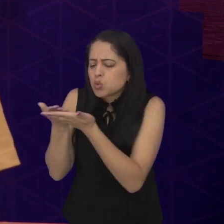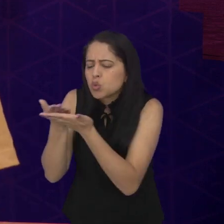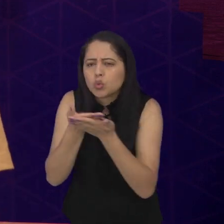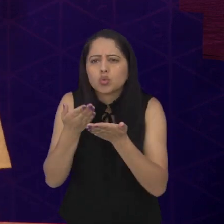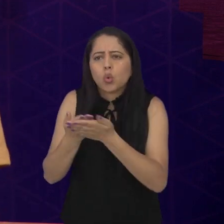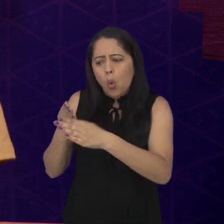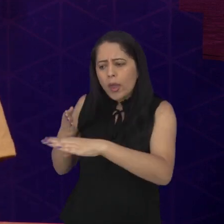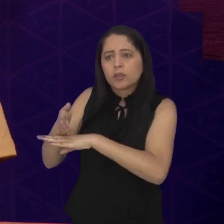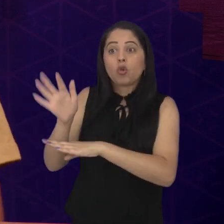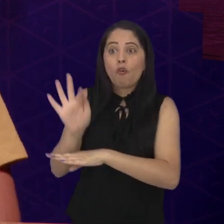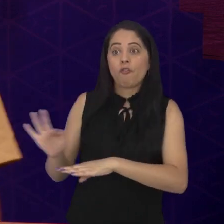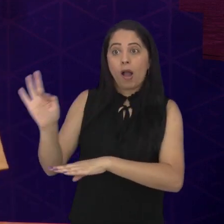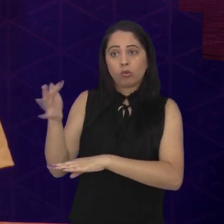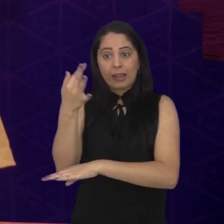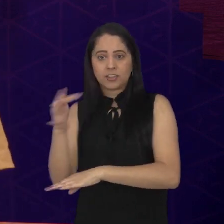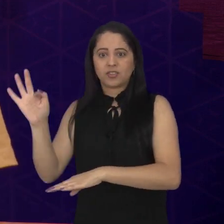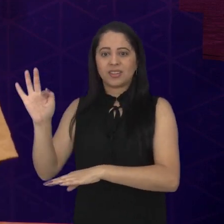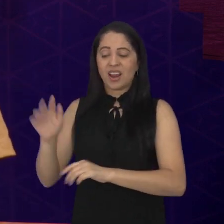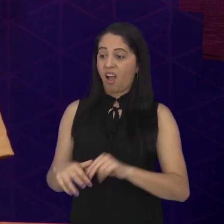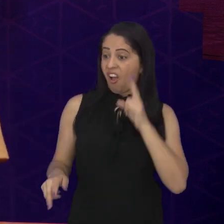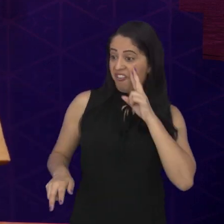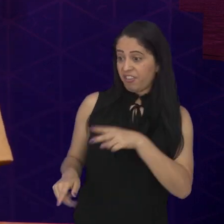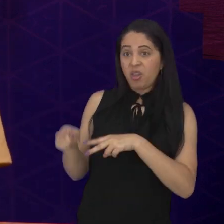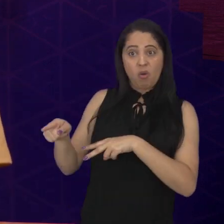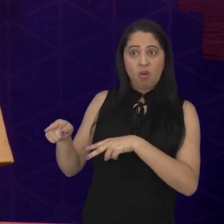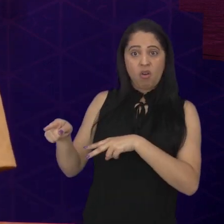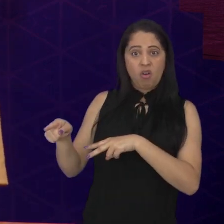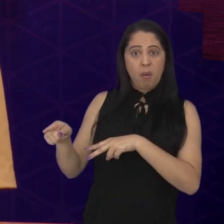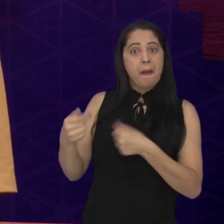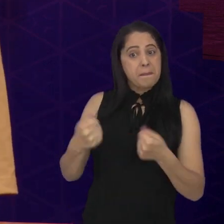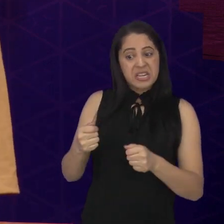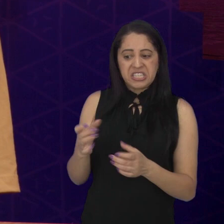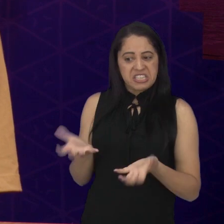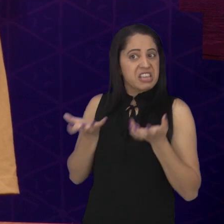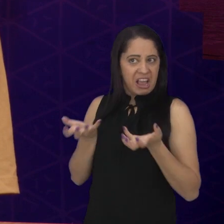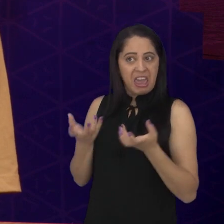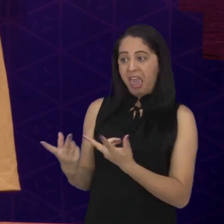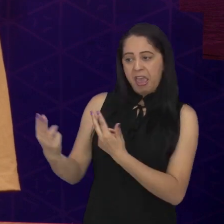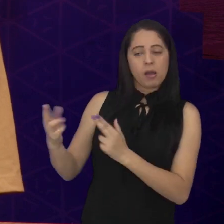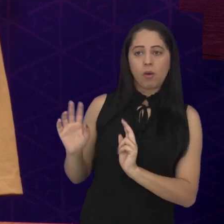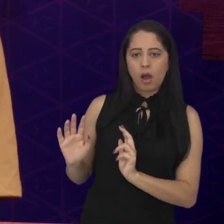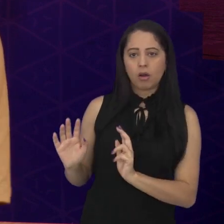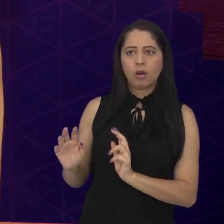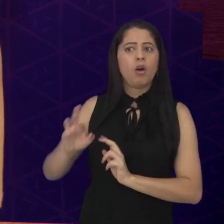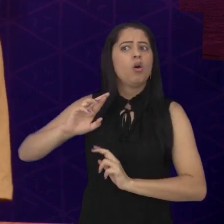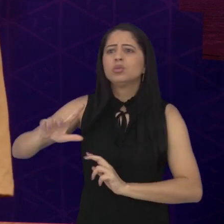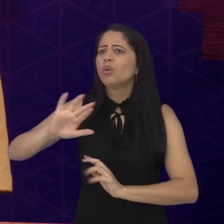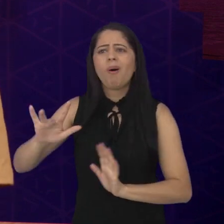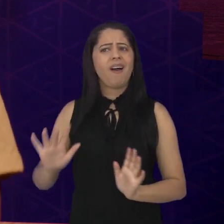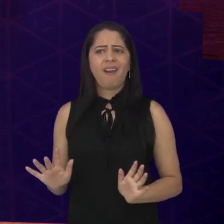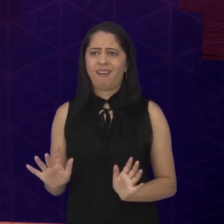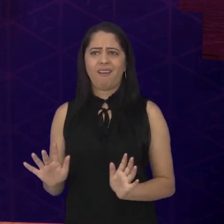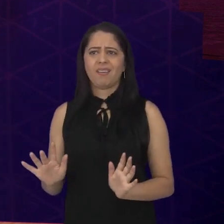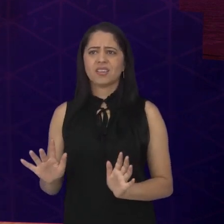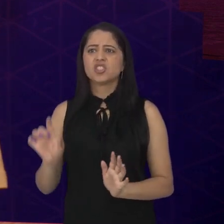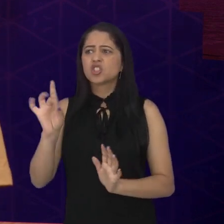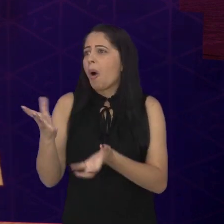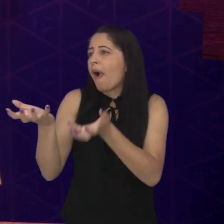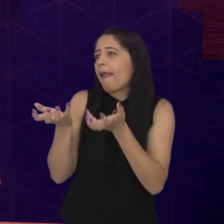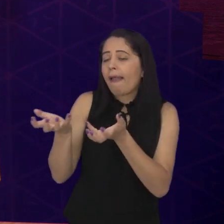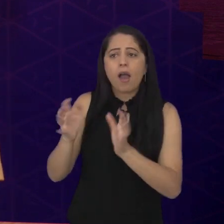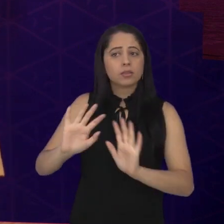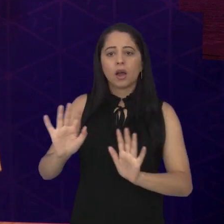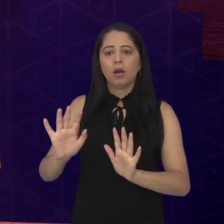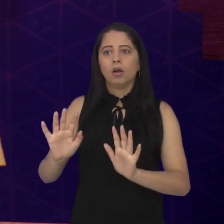pra caramba e aí consegue entrar numa federal, e aí o pessoal já fala, viu? É só você querer, não sei o quê, mas não é só